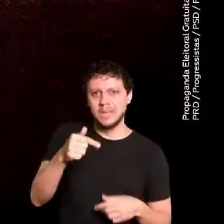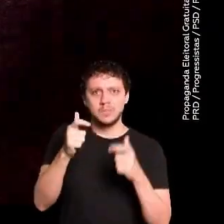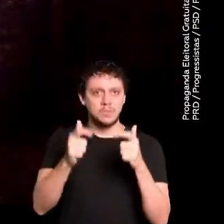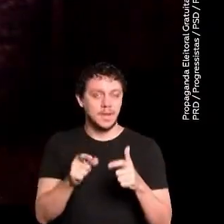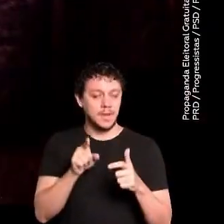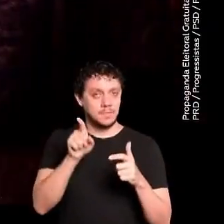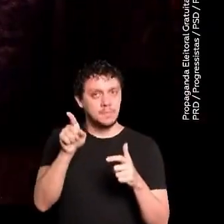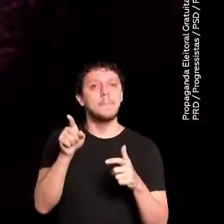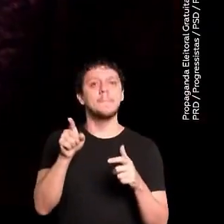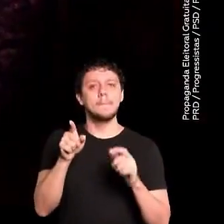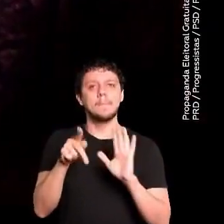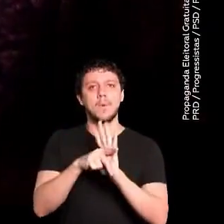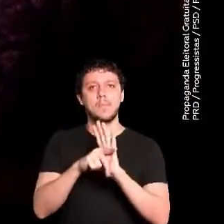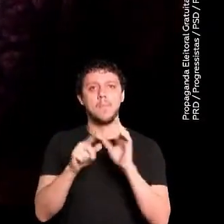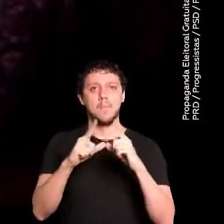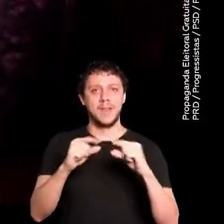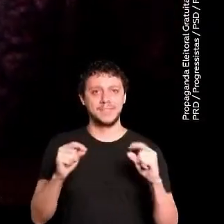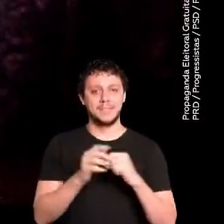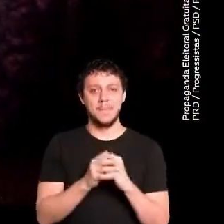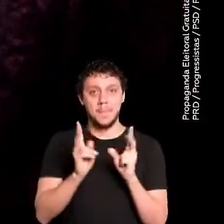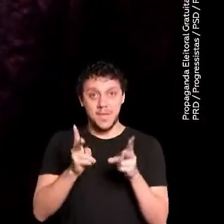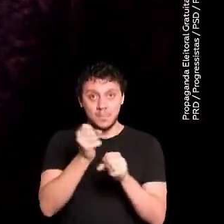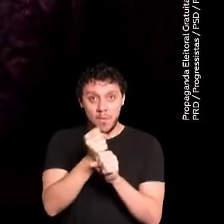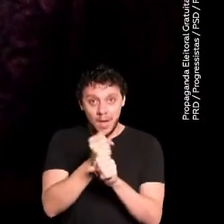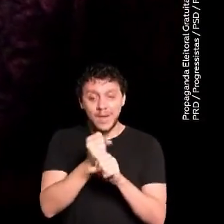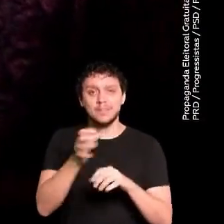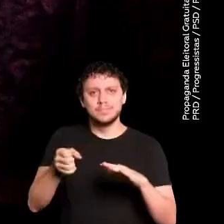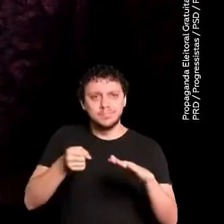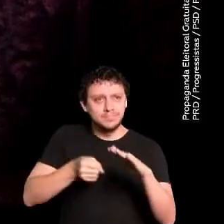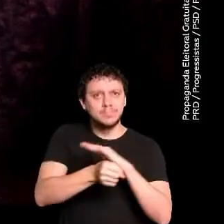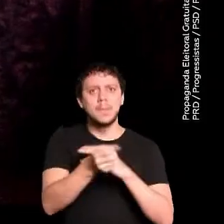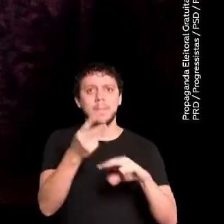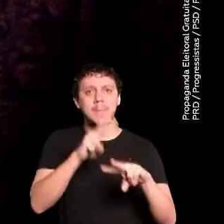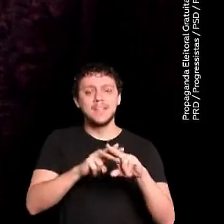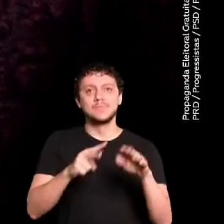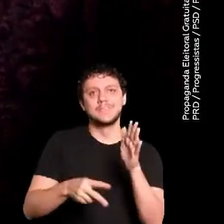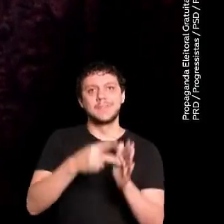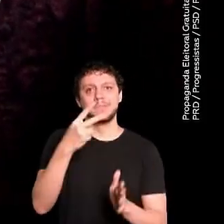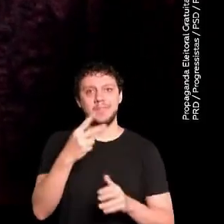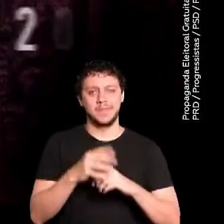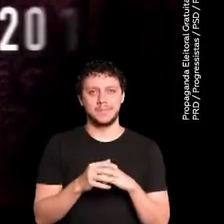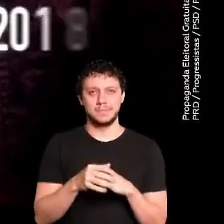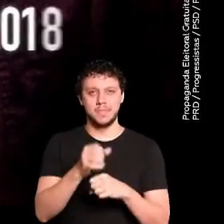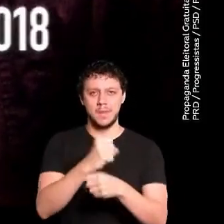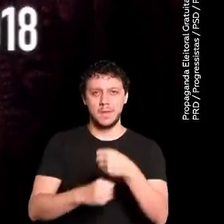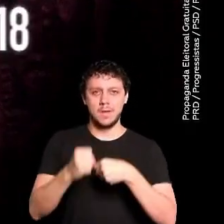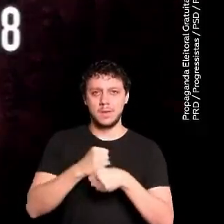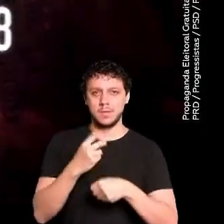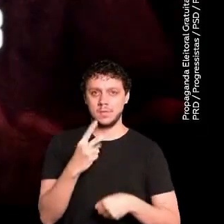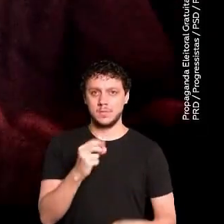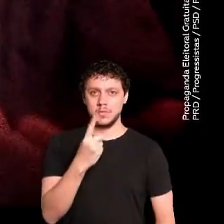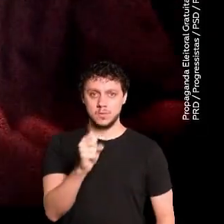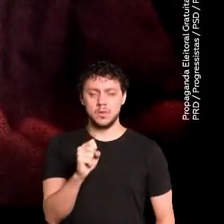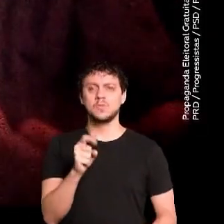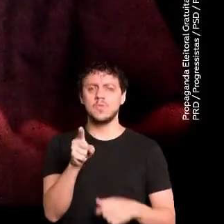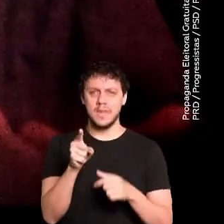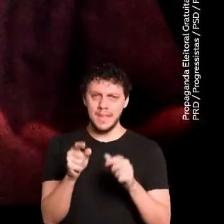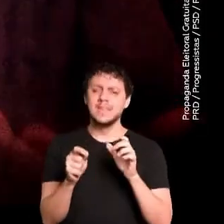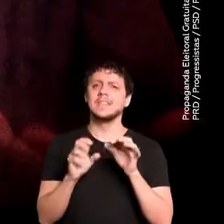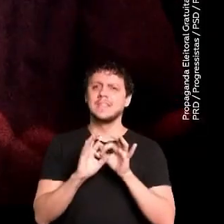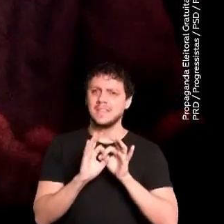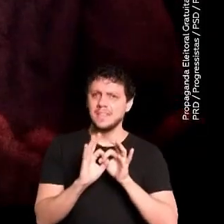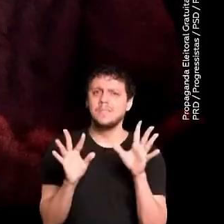Brasília. No mesmo ano, é detido pela polícia pela segunda vez. Em 2018, Boulos